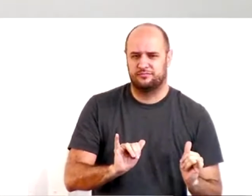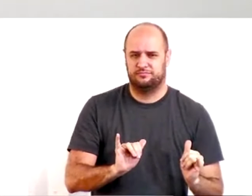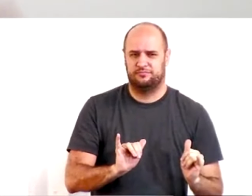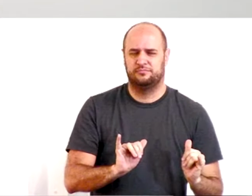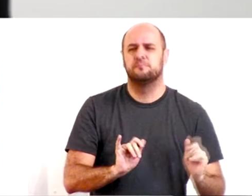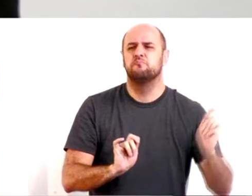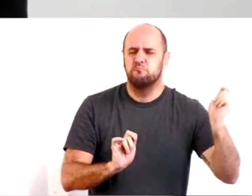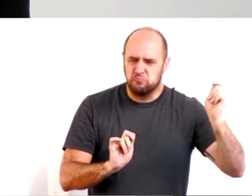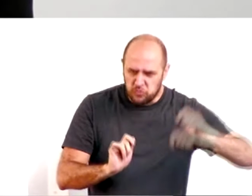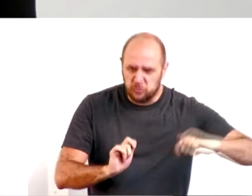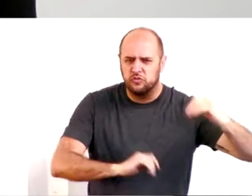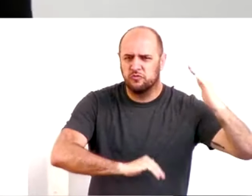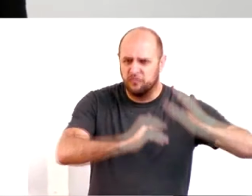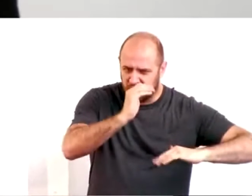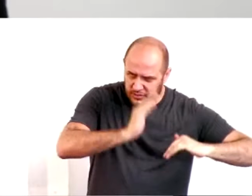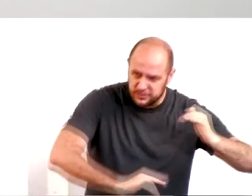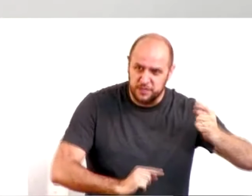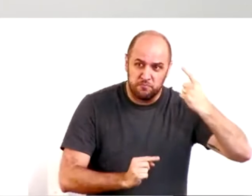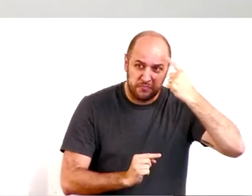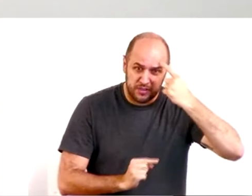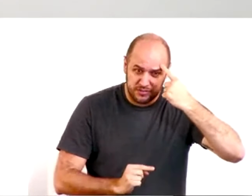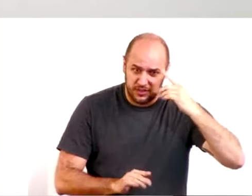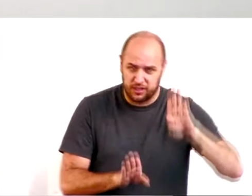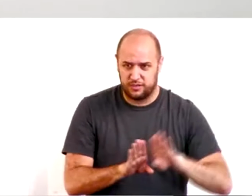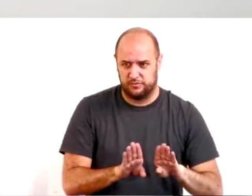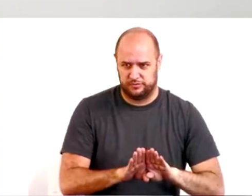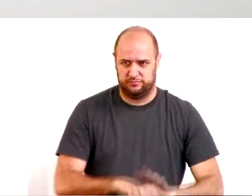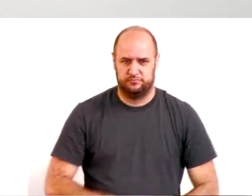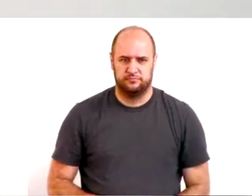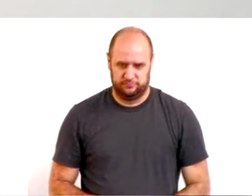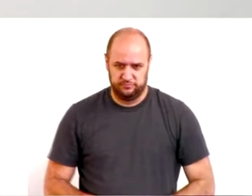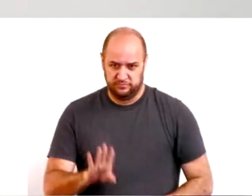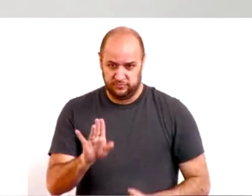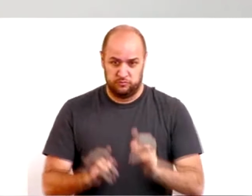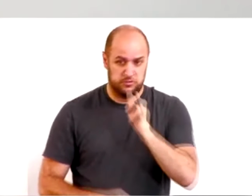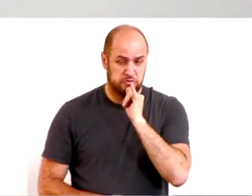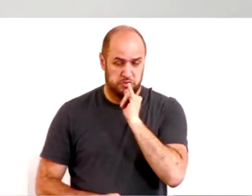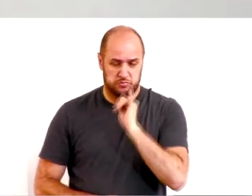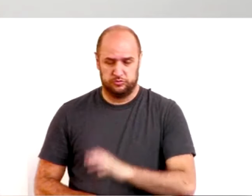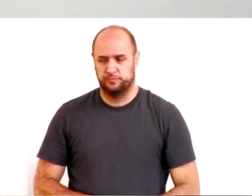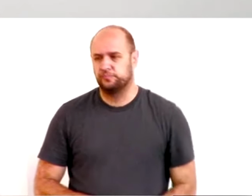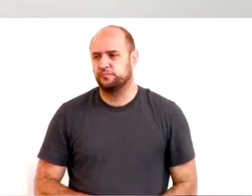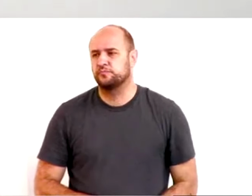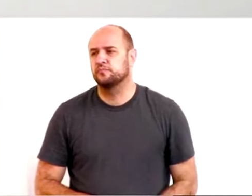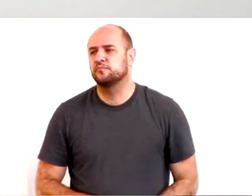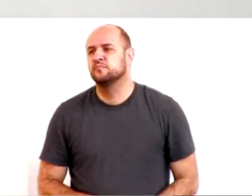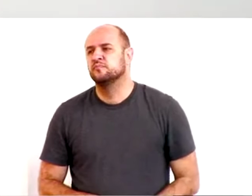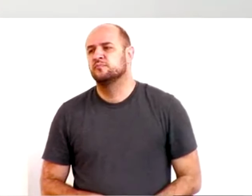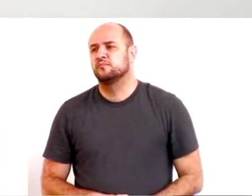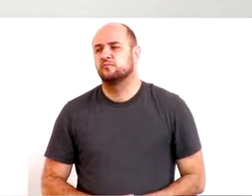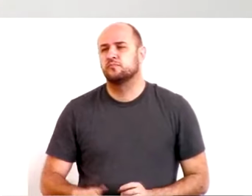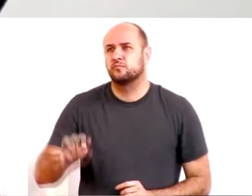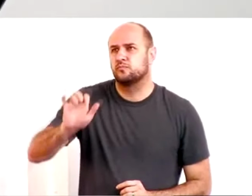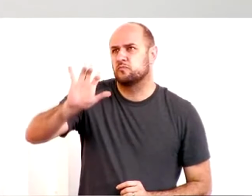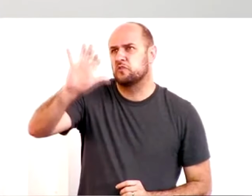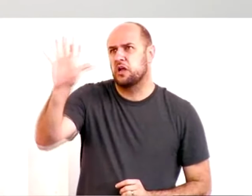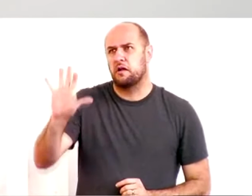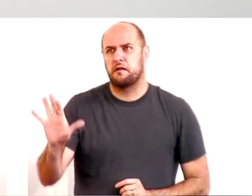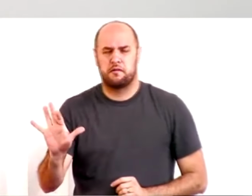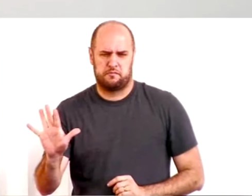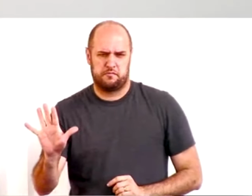a falar e a pensar. Por exemplo, se de um lado do coração